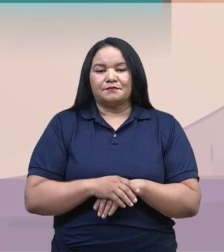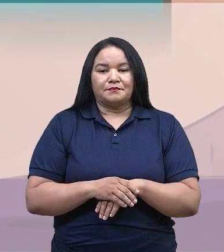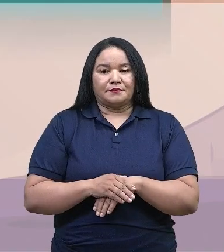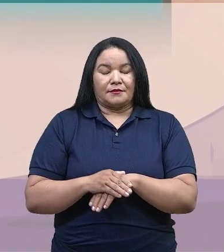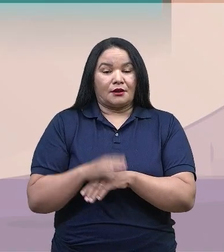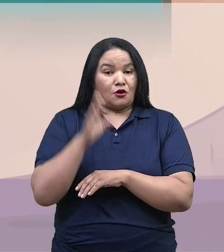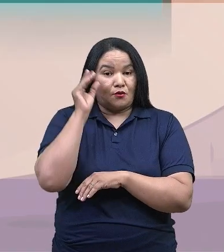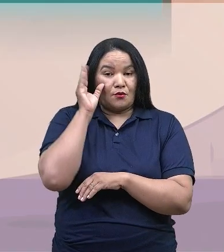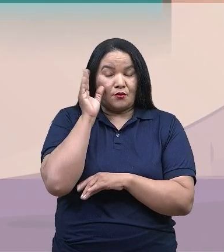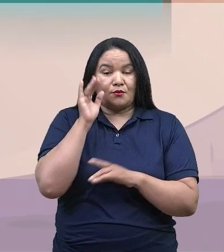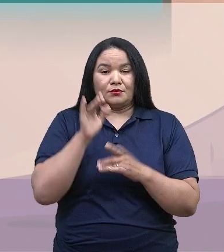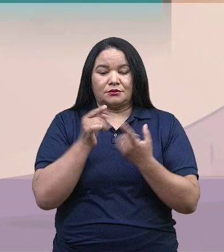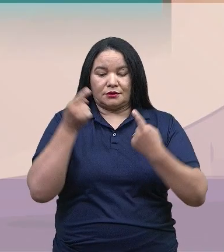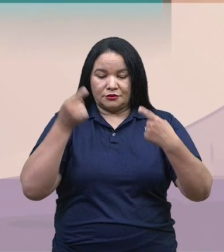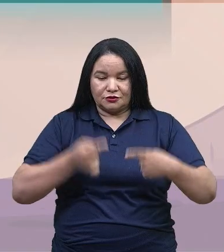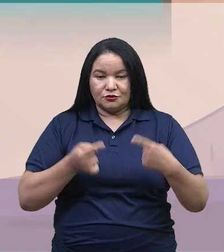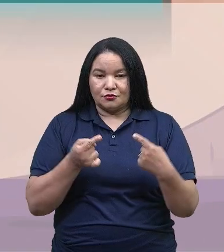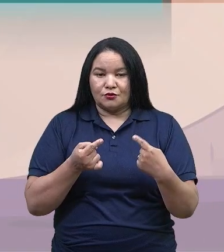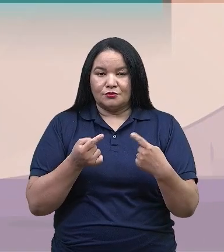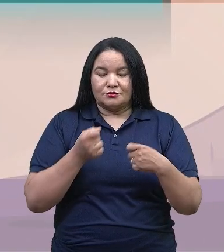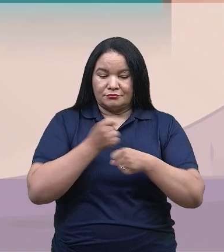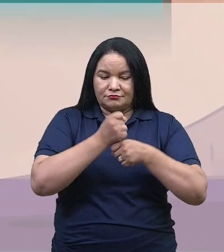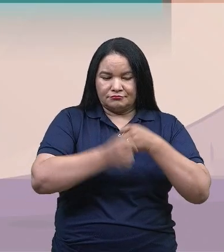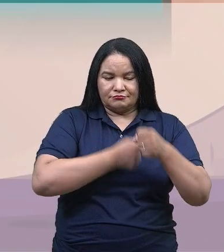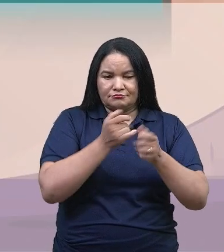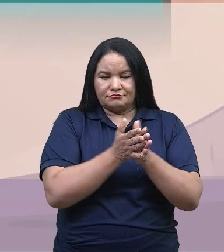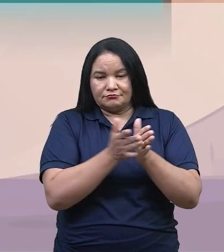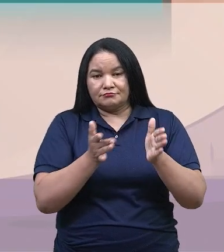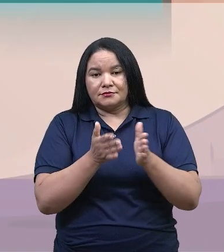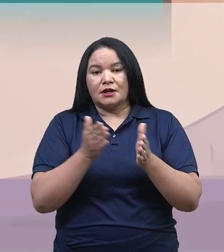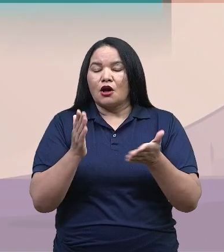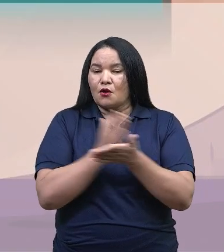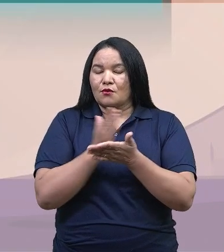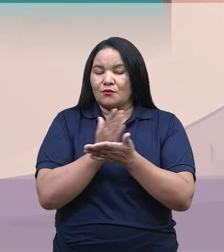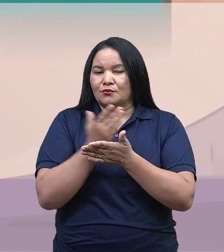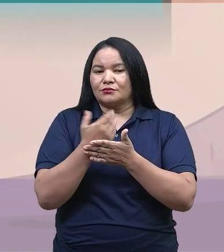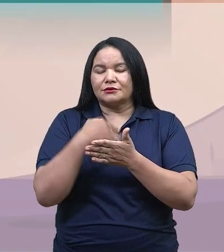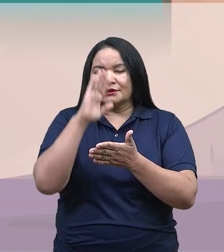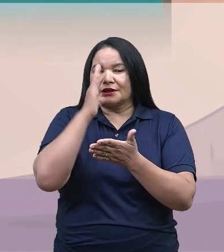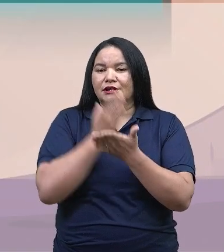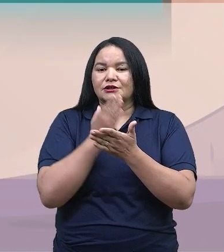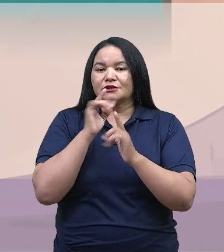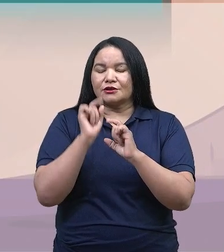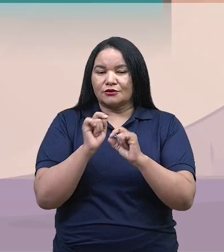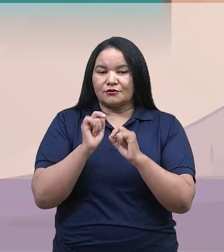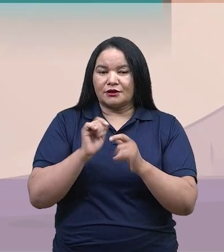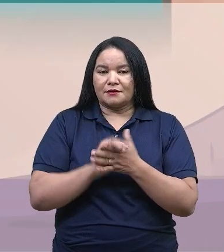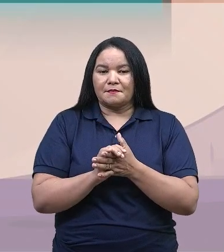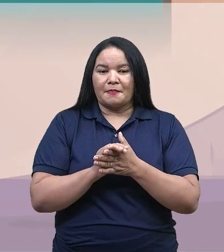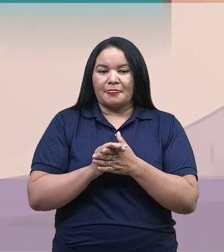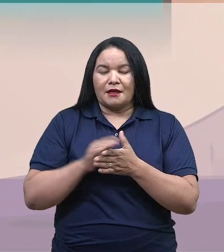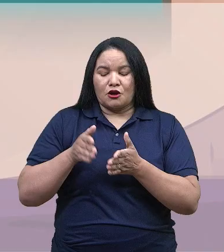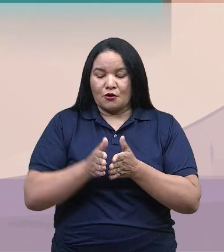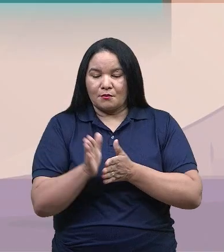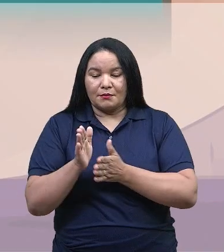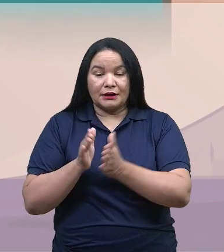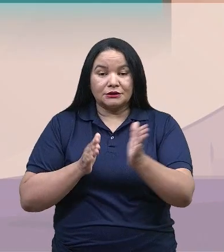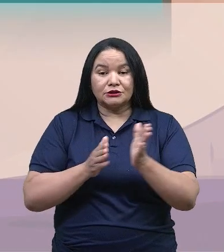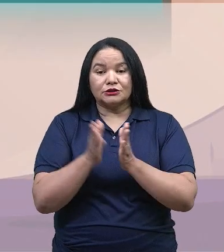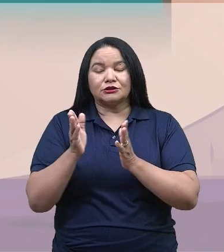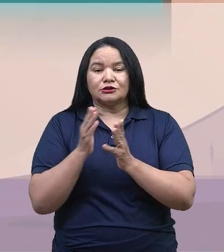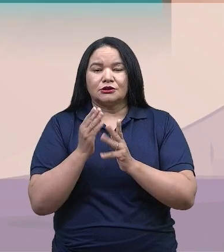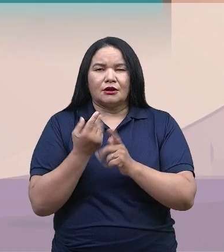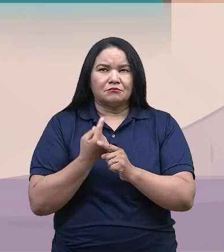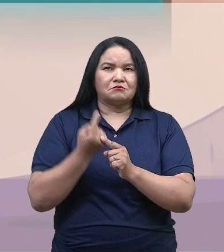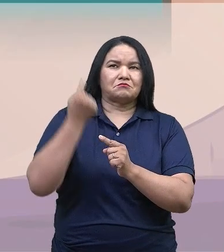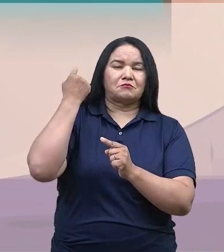cronológica, né, embora muitos acreditem que o patins no gelo seja o ancestral, é importante